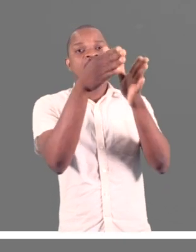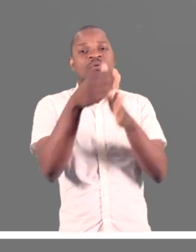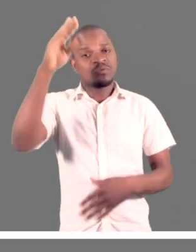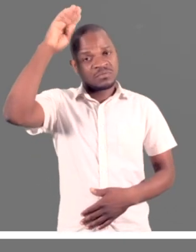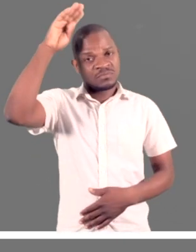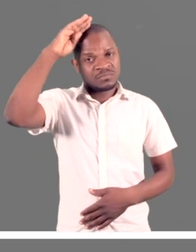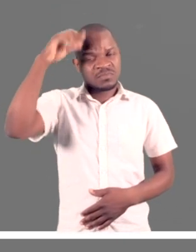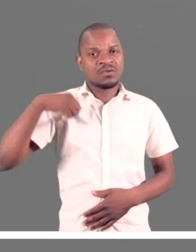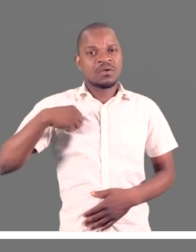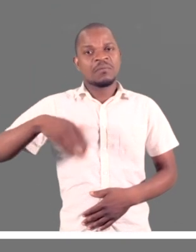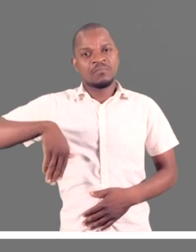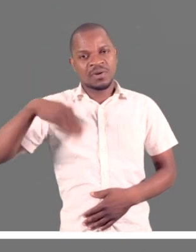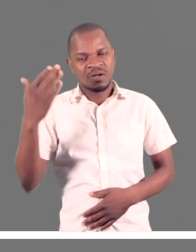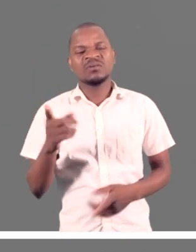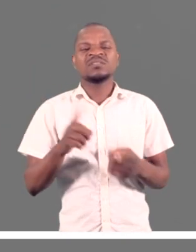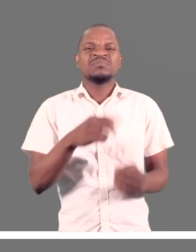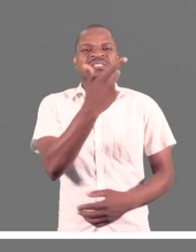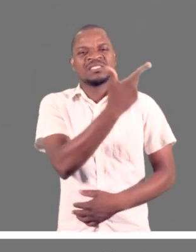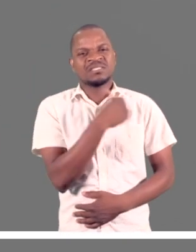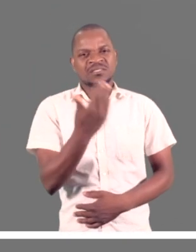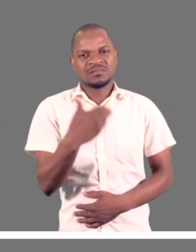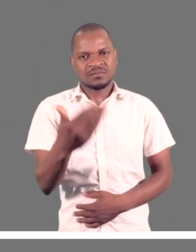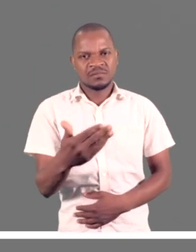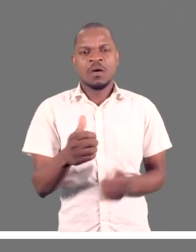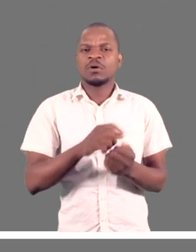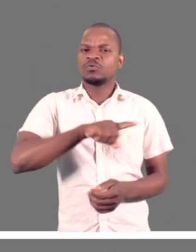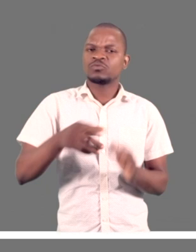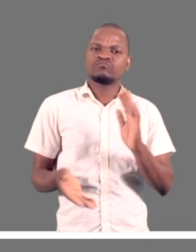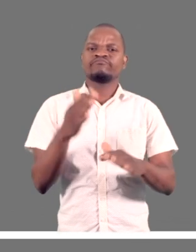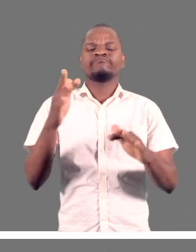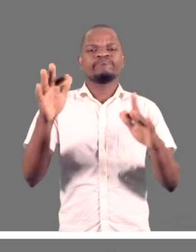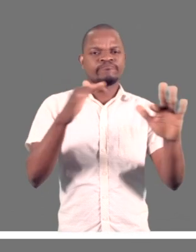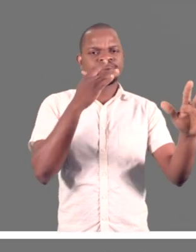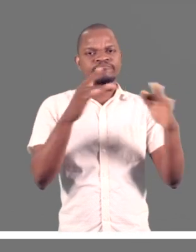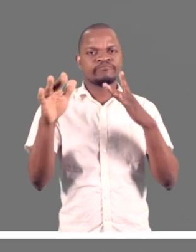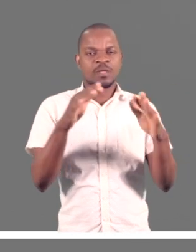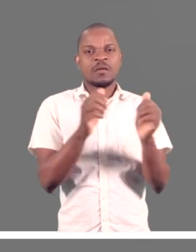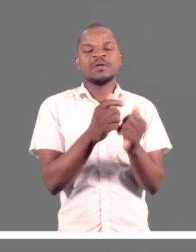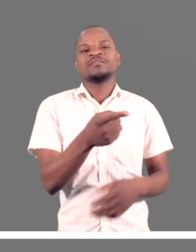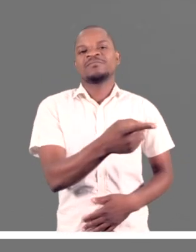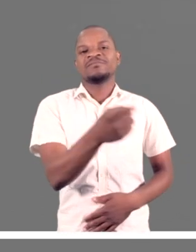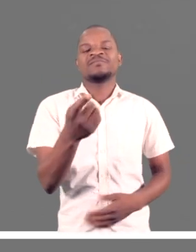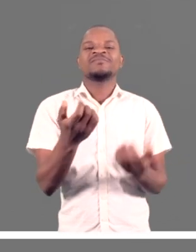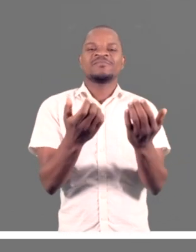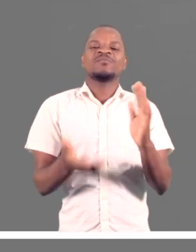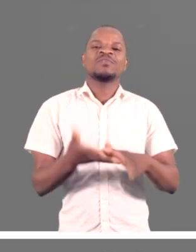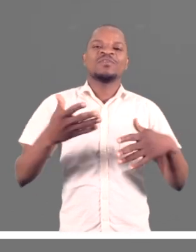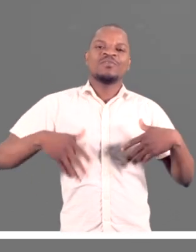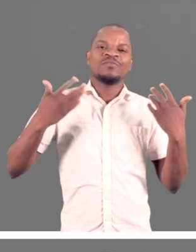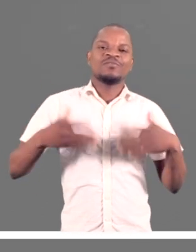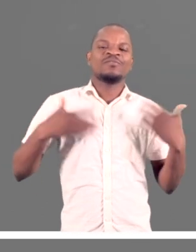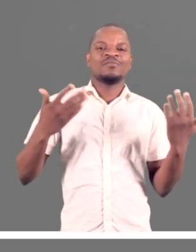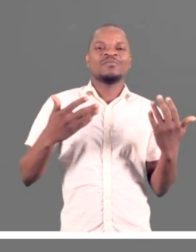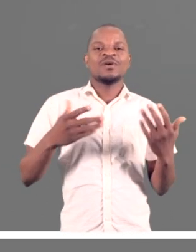pata Branca injeção então quando começamos a cantar tocar e chocado cantar aquelas canções começa